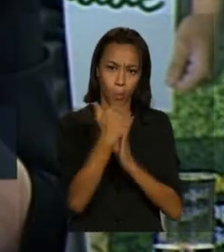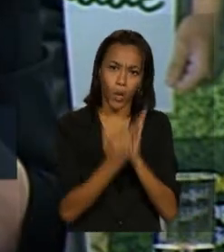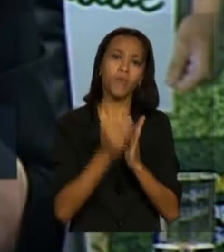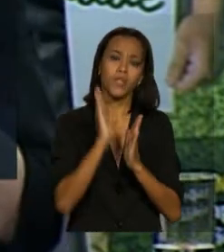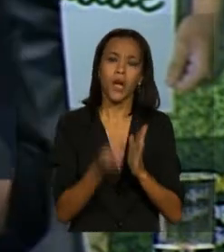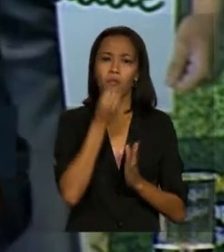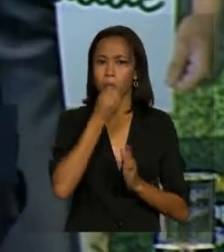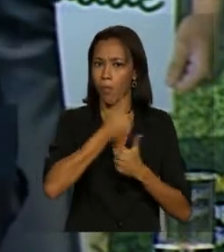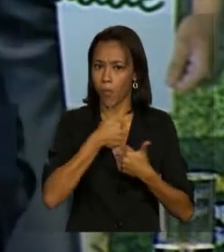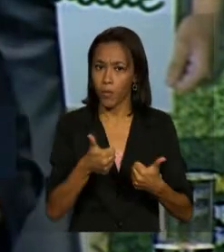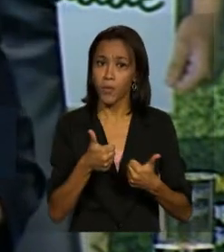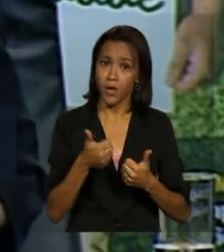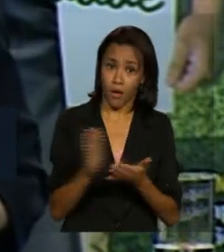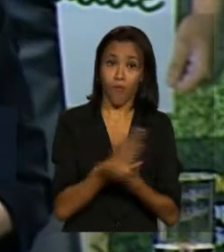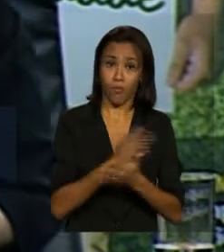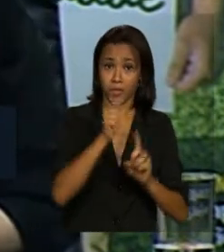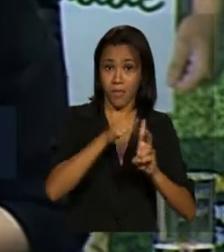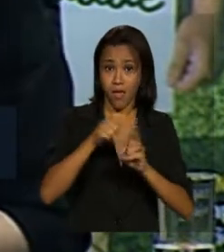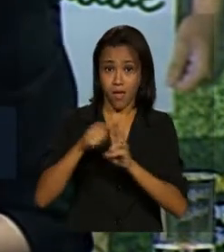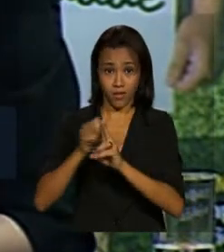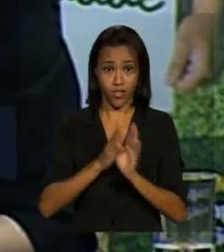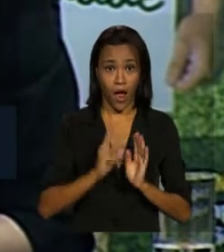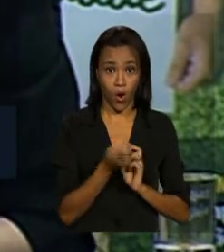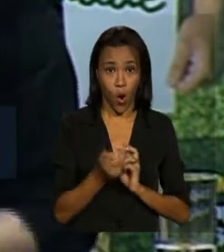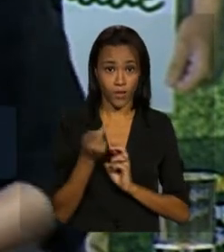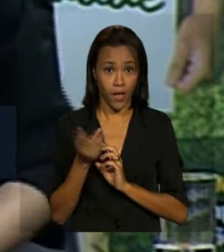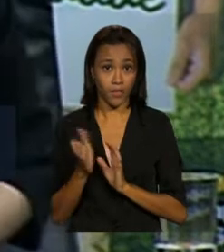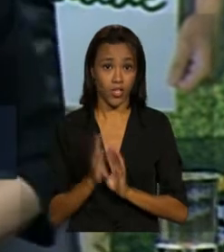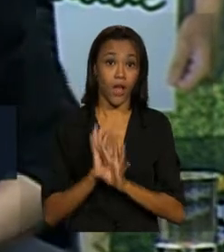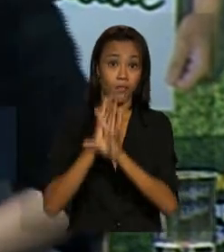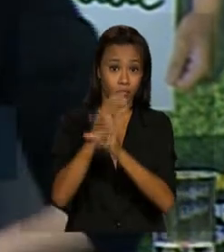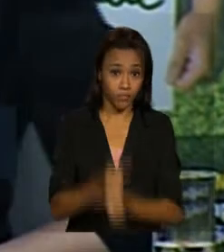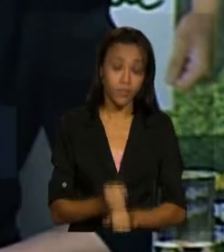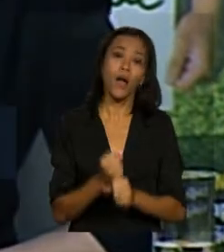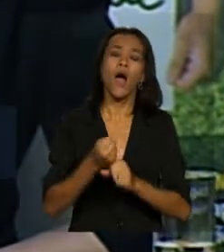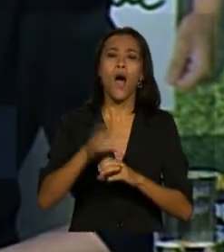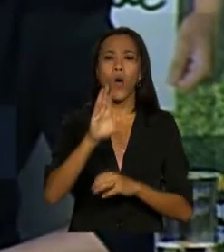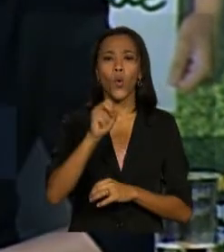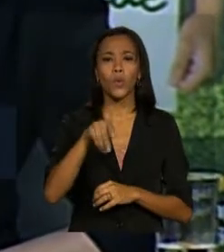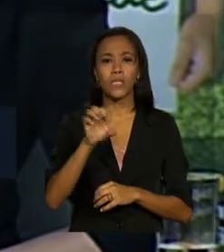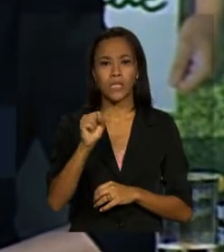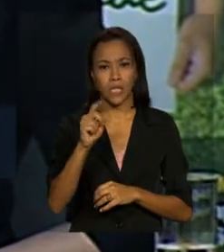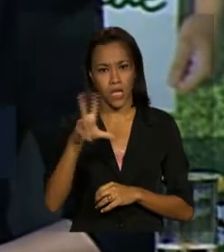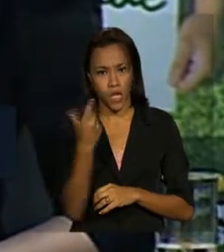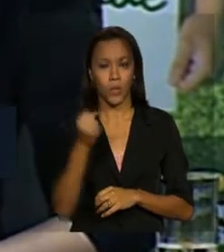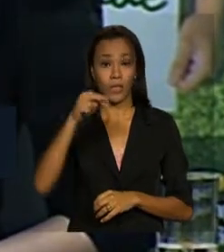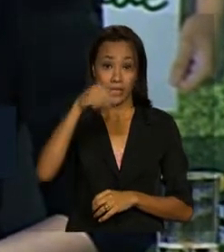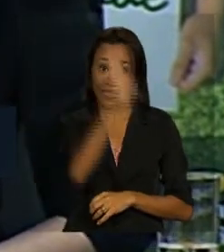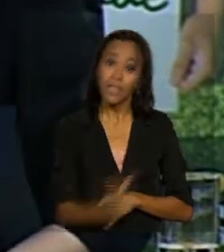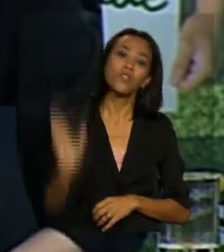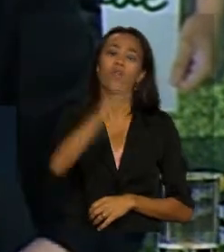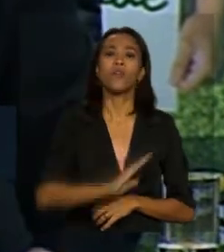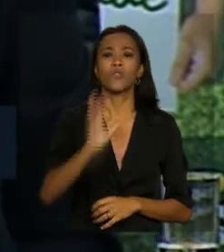com alguns meses de execução, faz a sua prestação de contas ao Conselho Nacional, reconhece o Conselho Nacional como